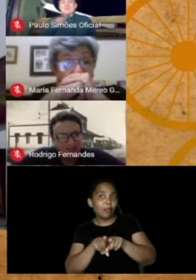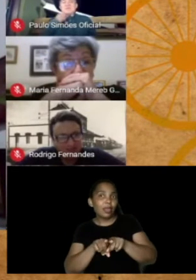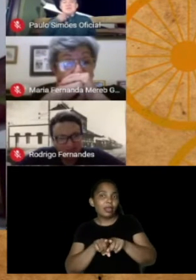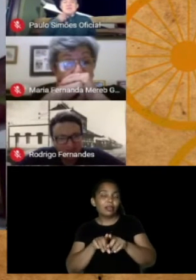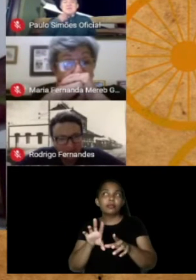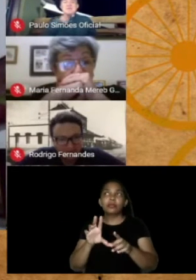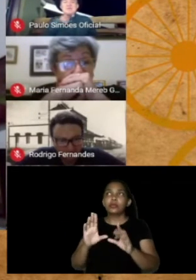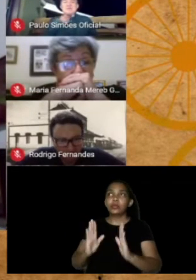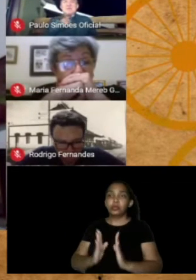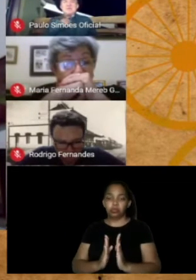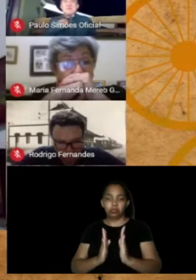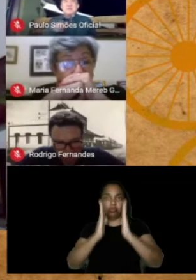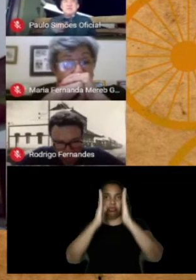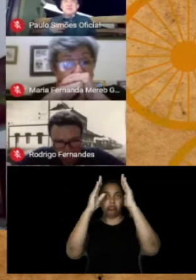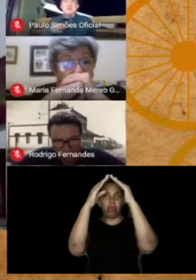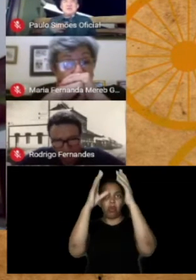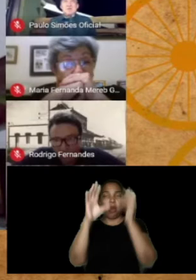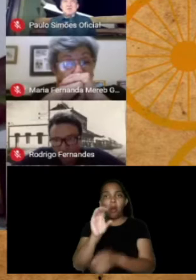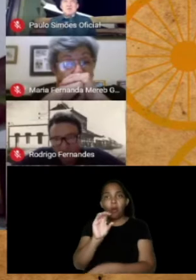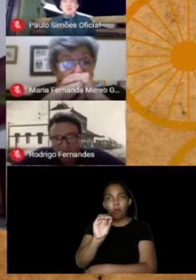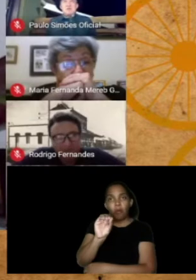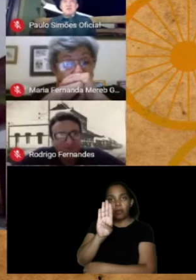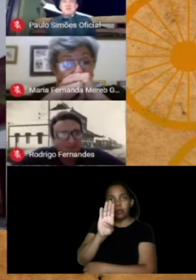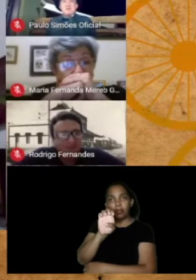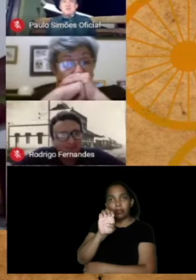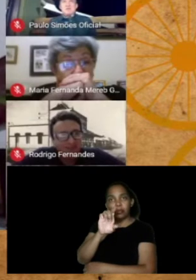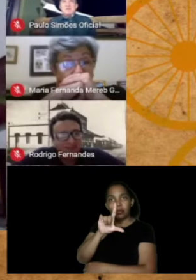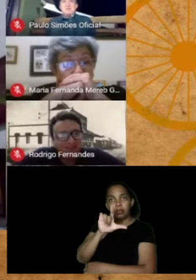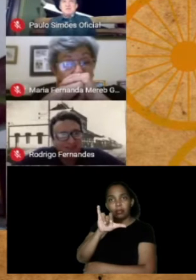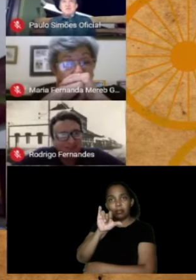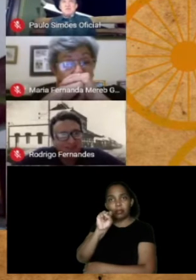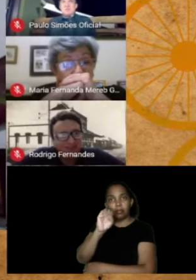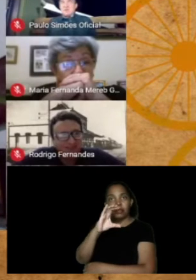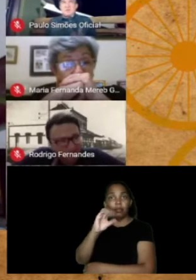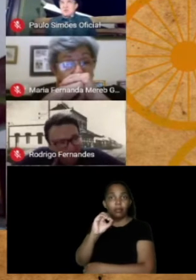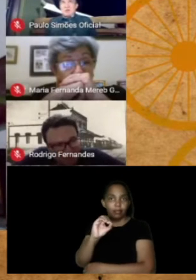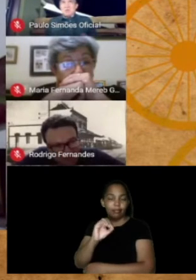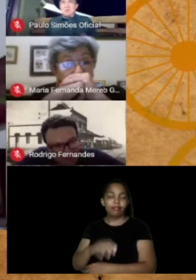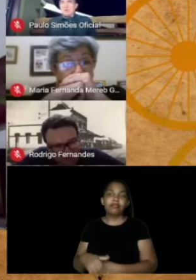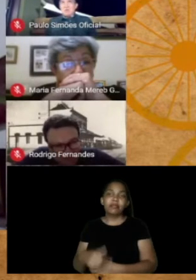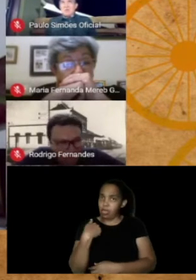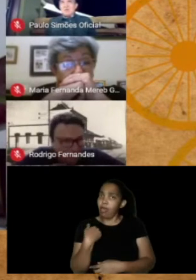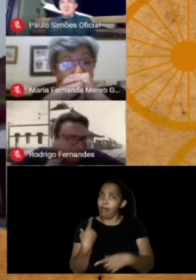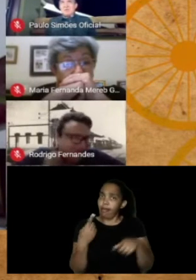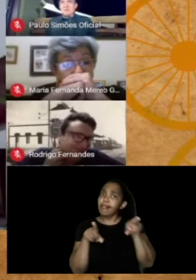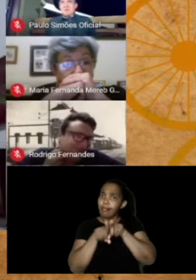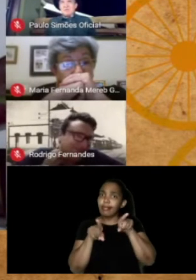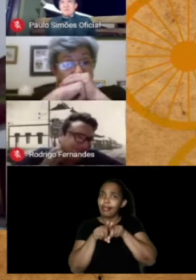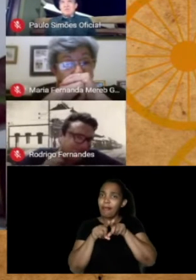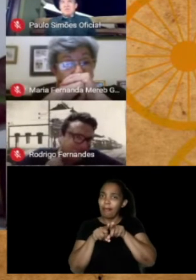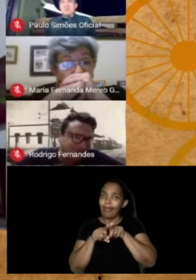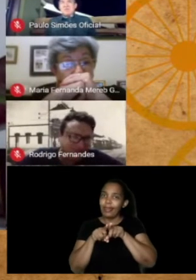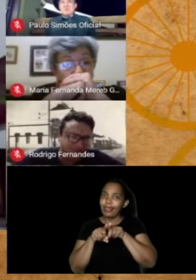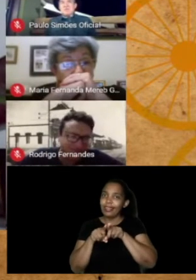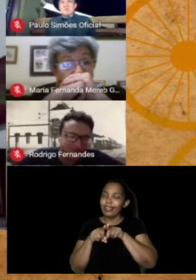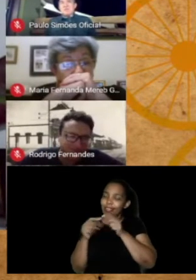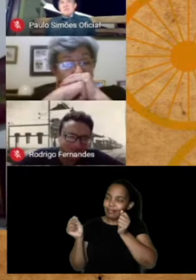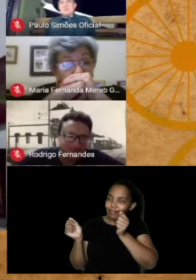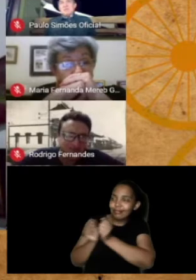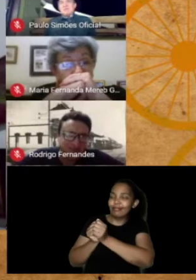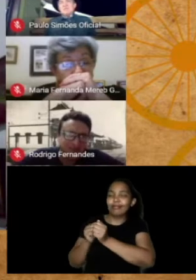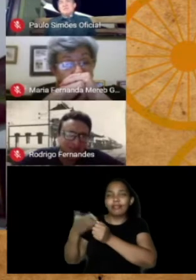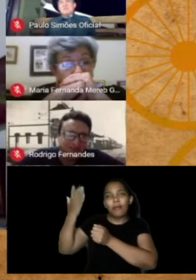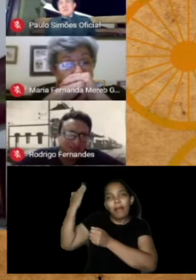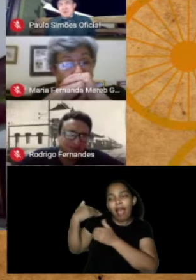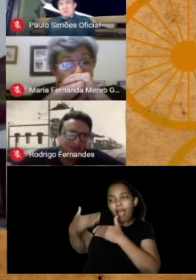cultura, né? E só para te completar, então eu faço parte também desse processo de patrimônio aí, né? E aí depois,